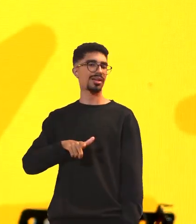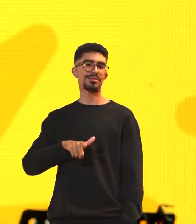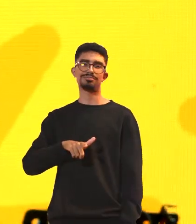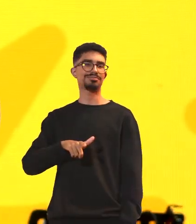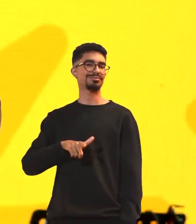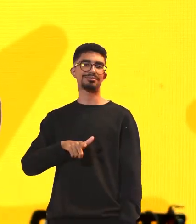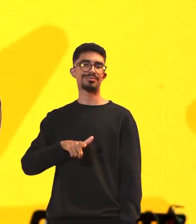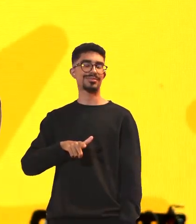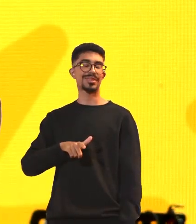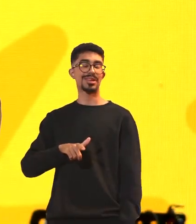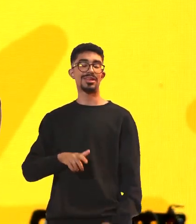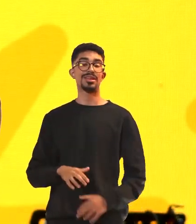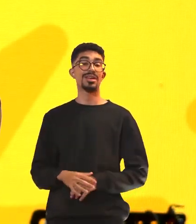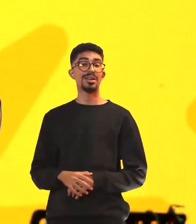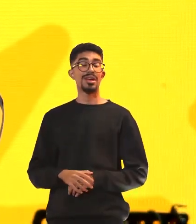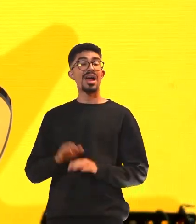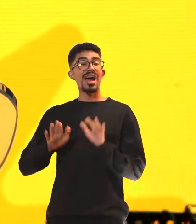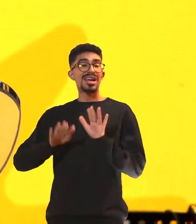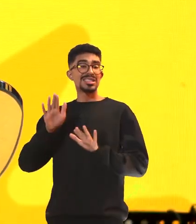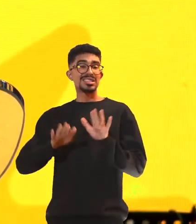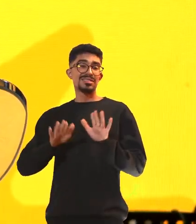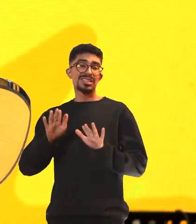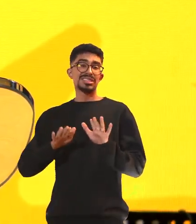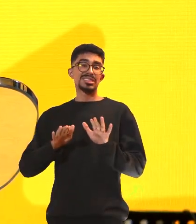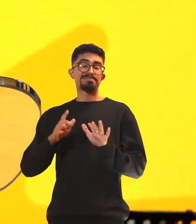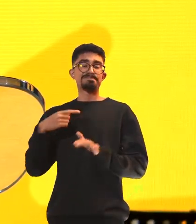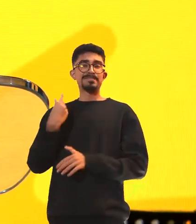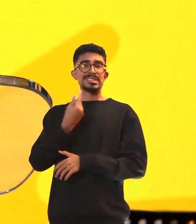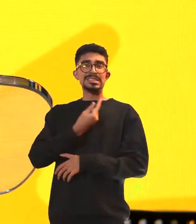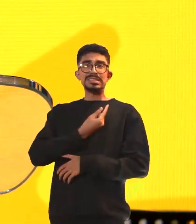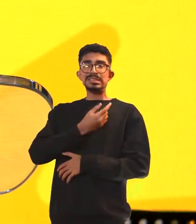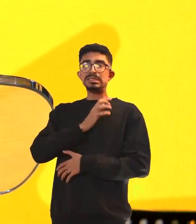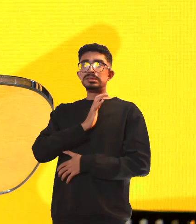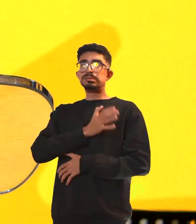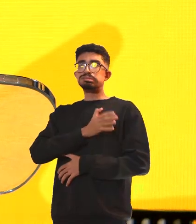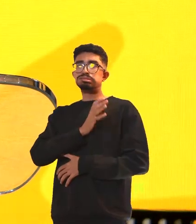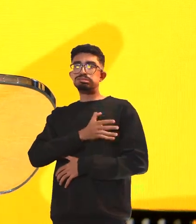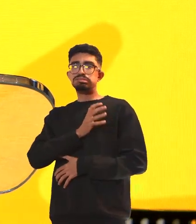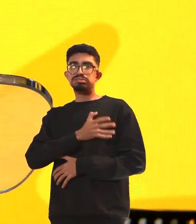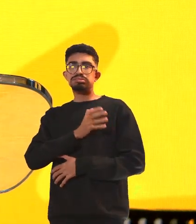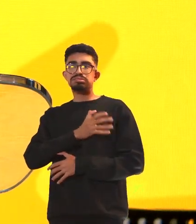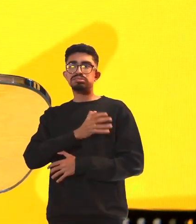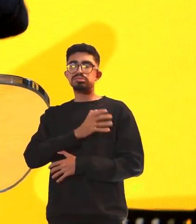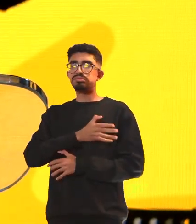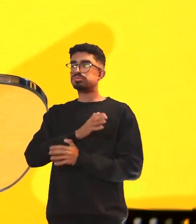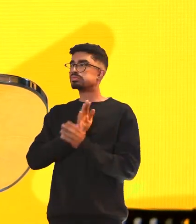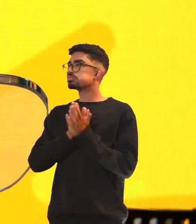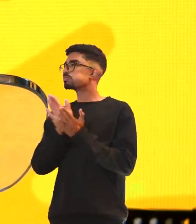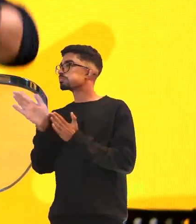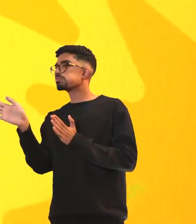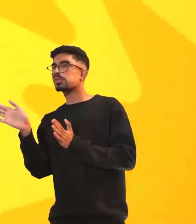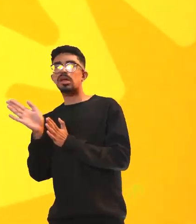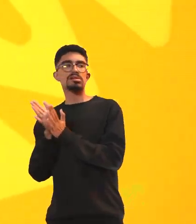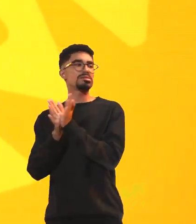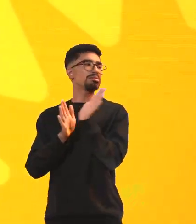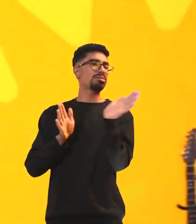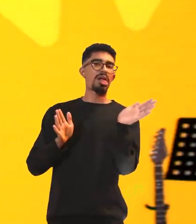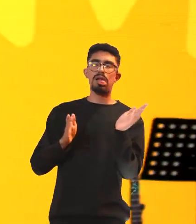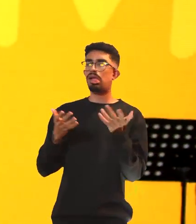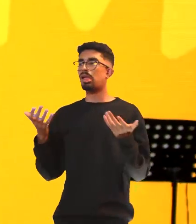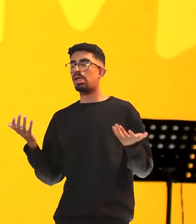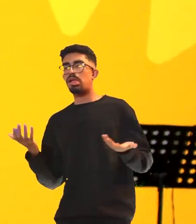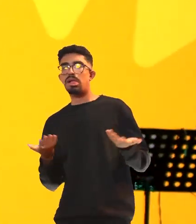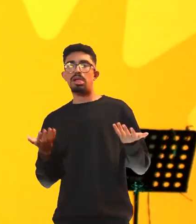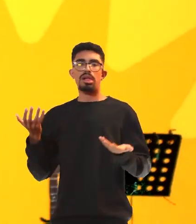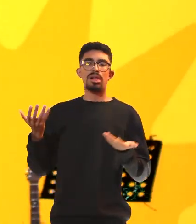gente sai desse lugar. E eu não estou falando da igreja, eu estou falando de um coração de adoração, um coração de intercessão, um coração conectado com Ele. E quando a